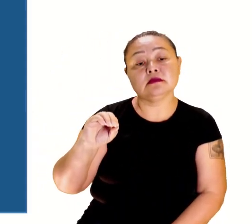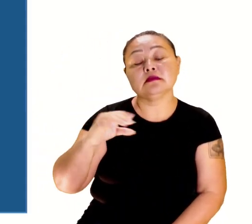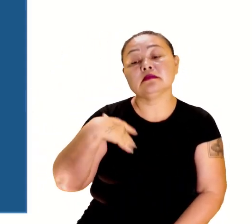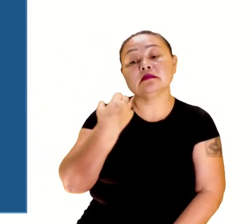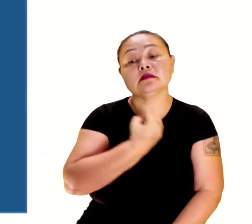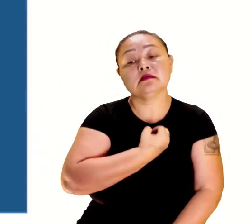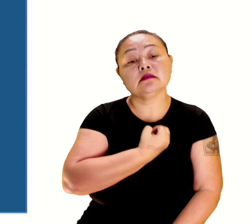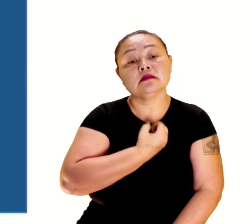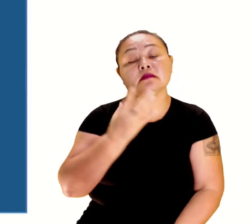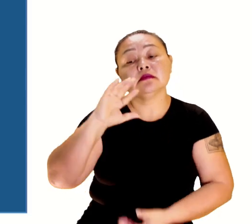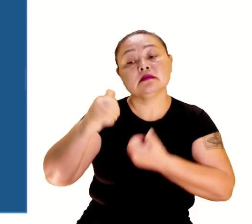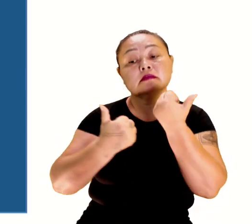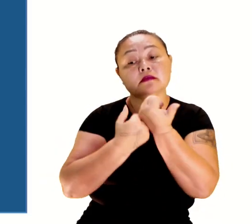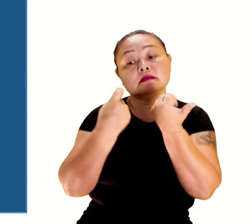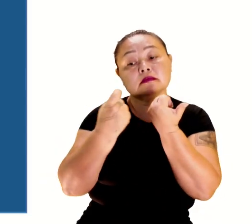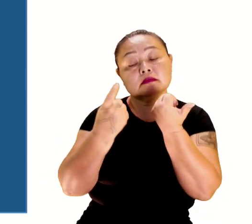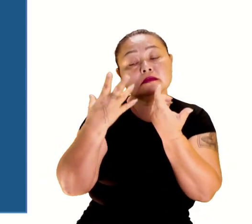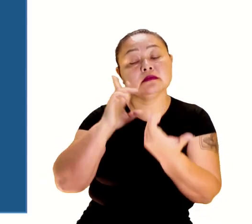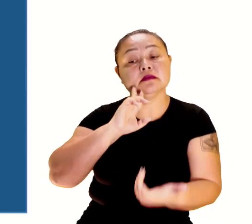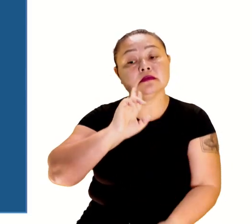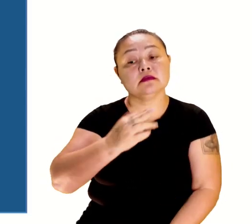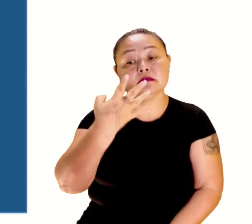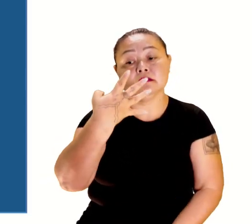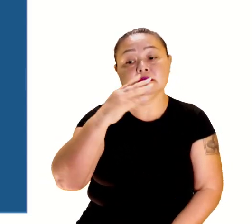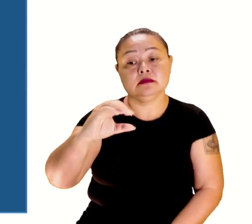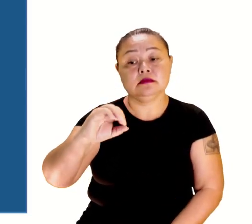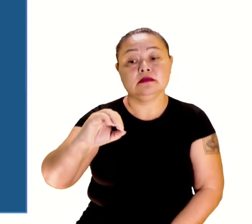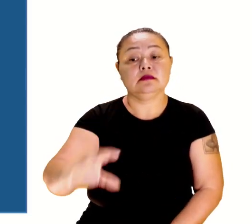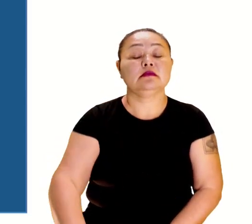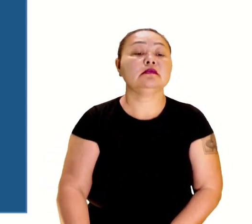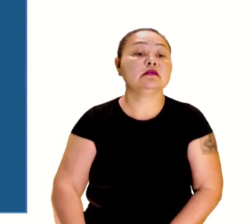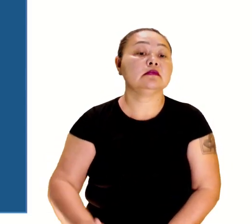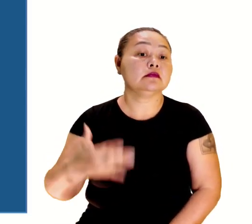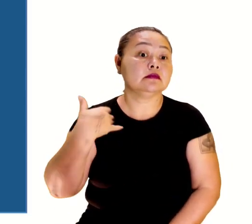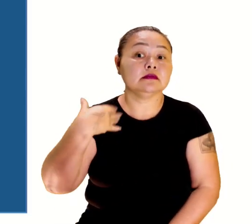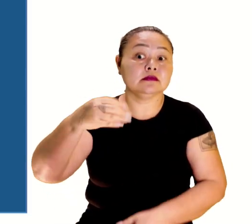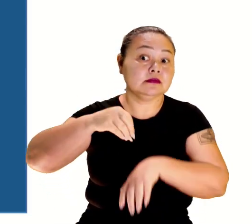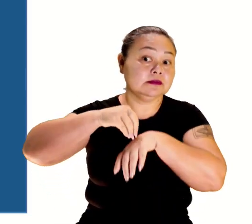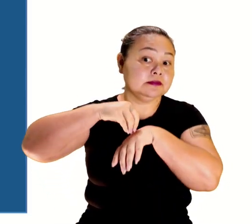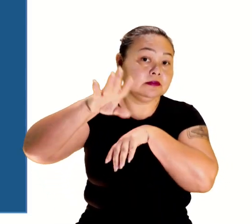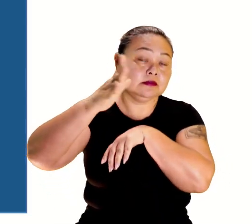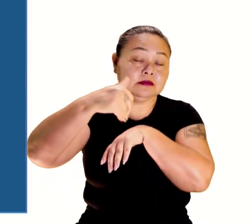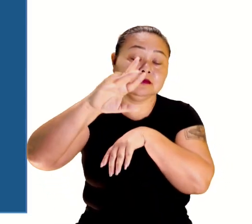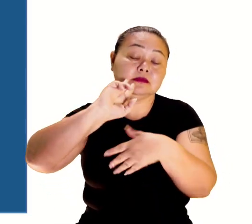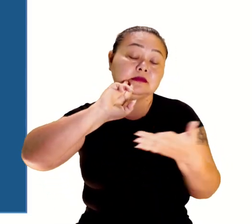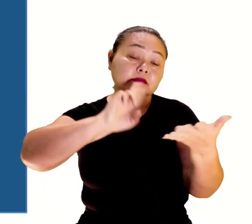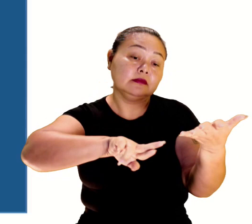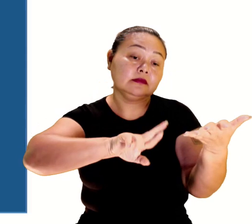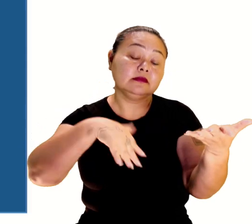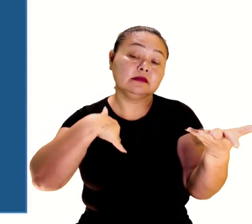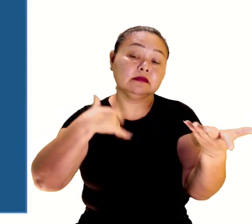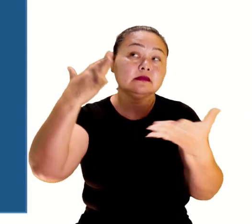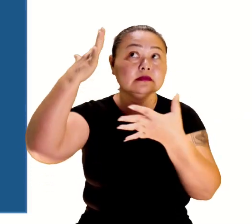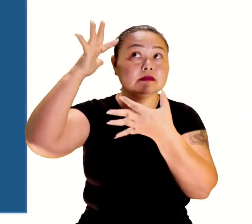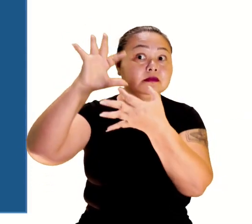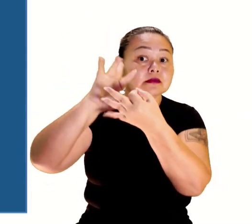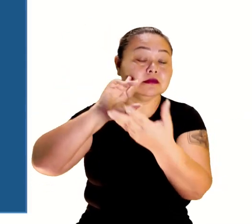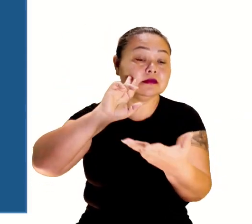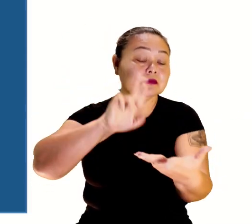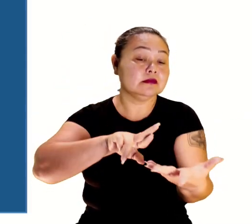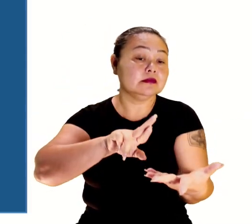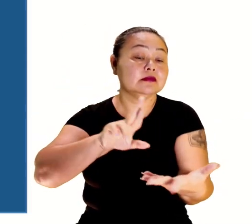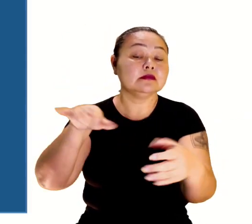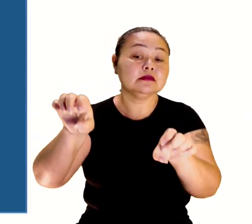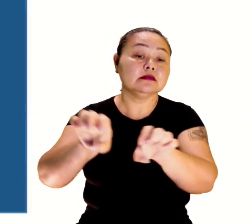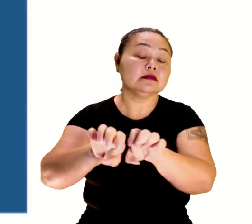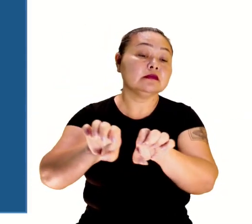que a gente substitui pelo x que dá resultado 40? De cara aí, todo mundo já respondeu. Pelo raciocínio lógico, a gente resolve a